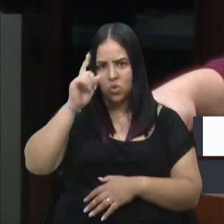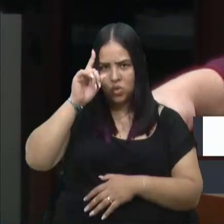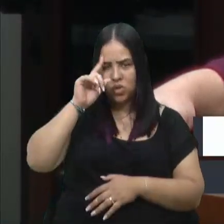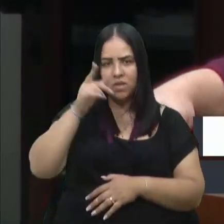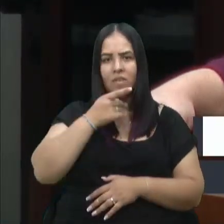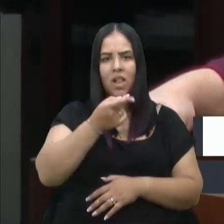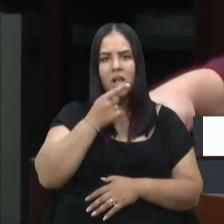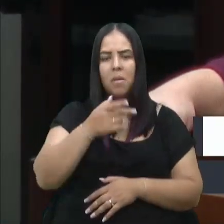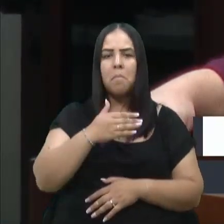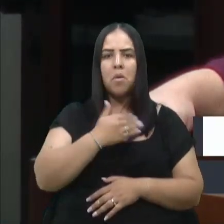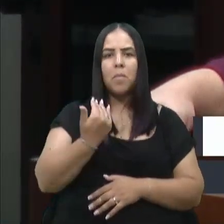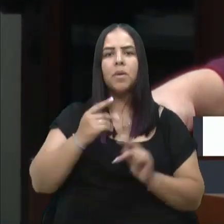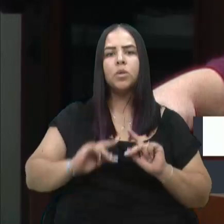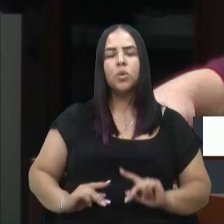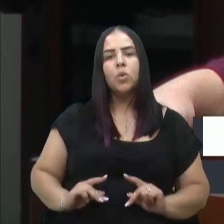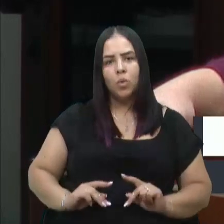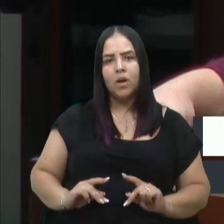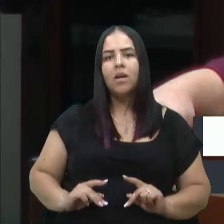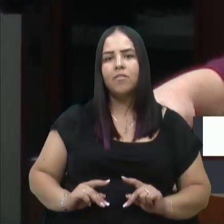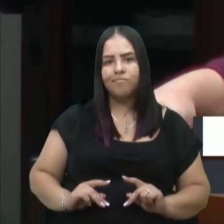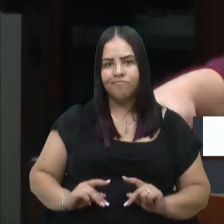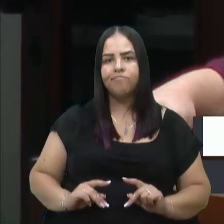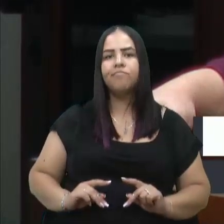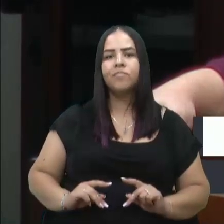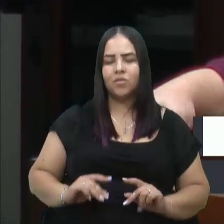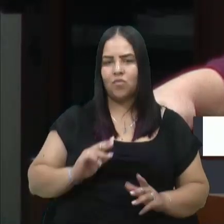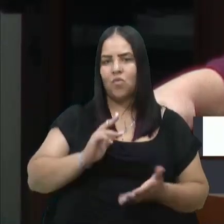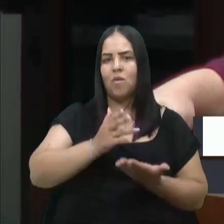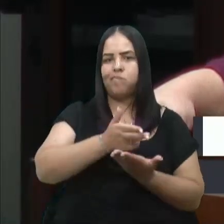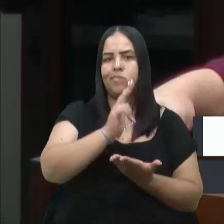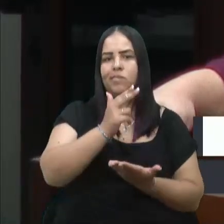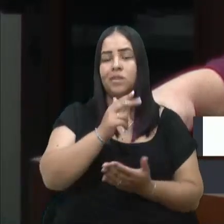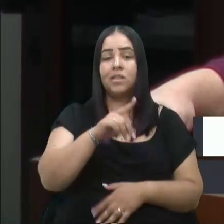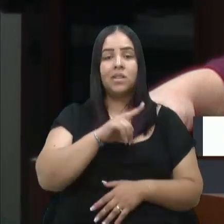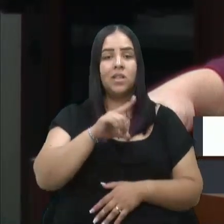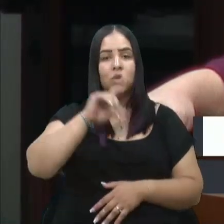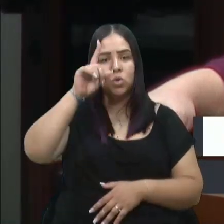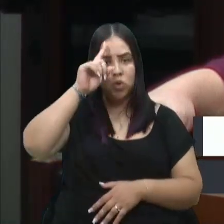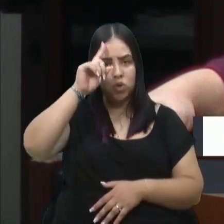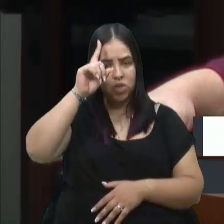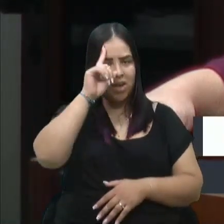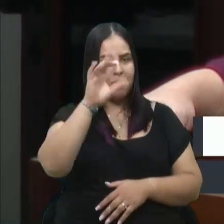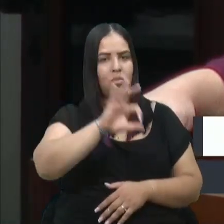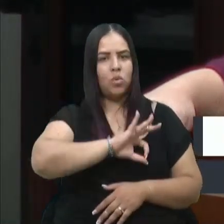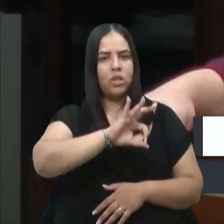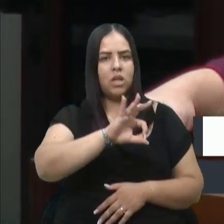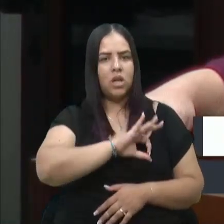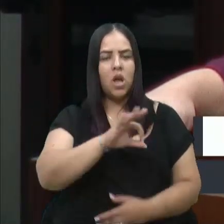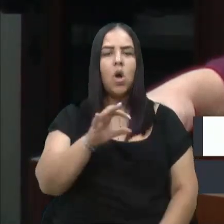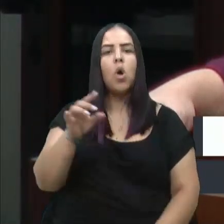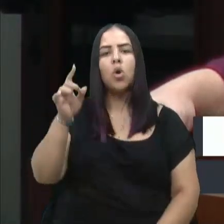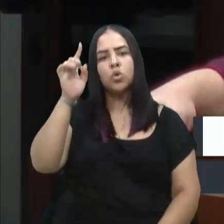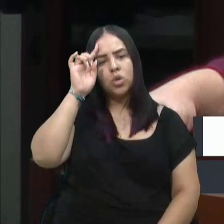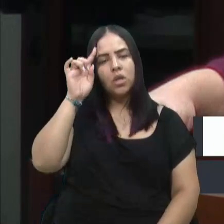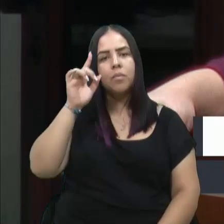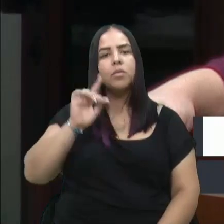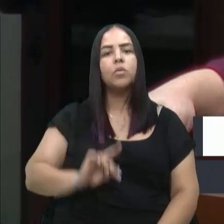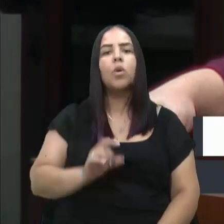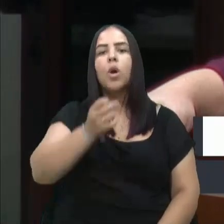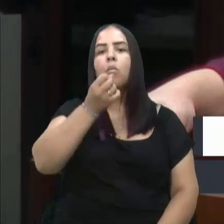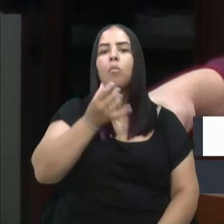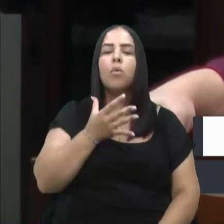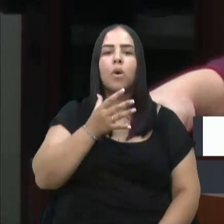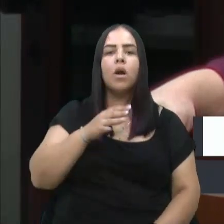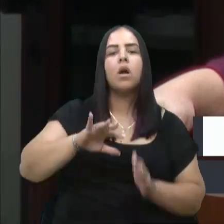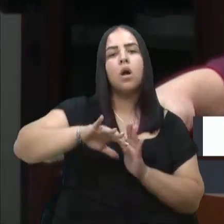inocentes, com certeza. Morrem pessoas inocentes, diariamente morrem policiais, diariamente morrem as pessoas do bem que são